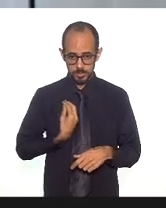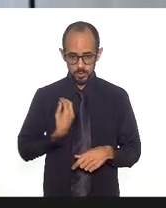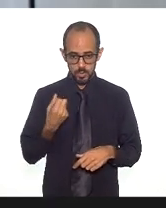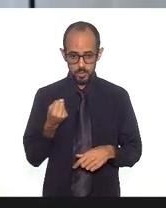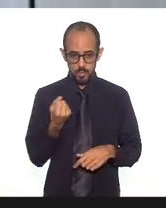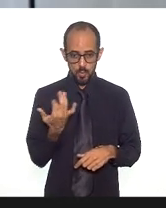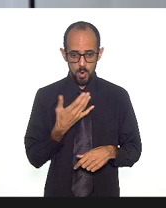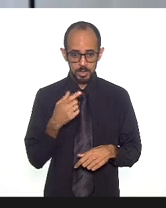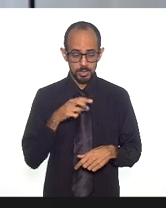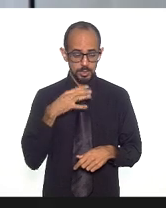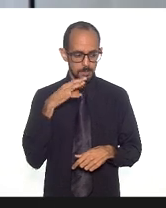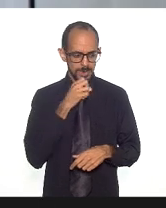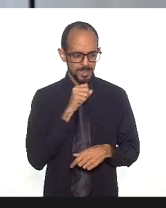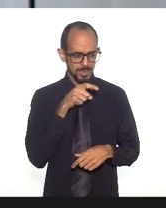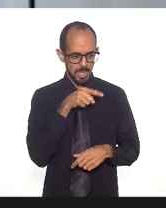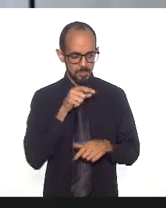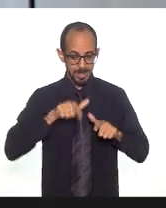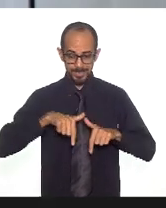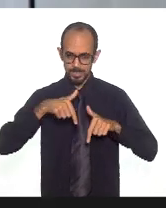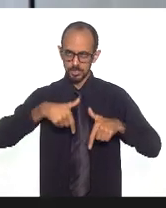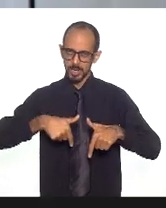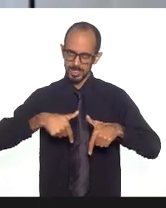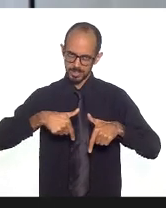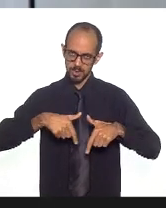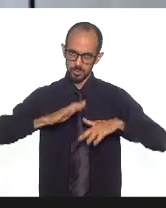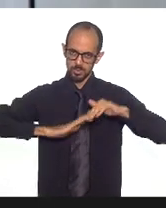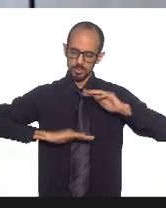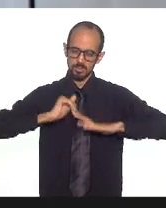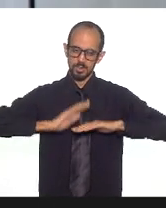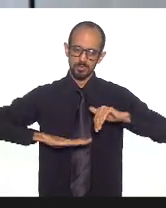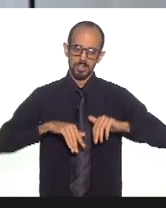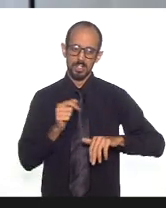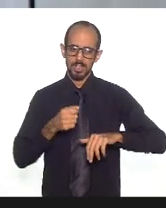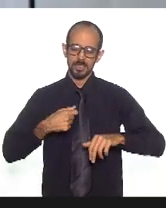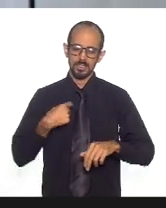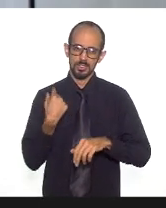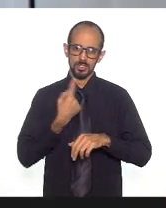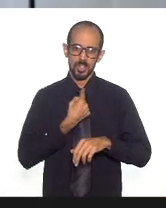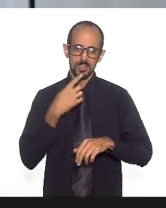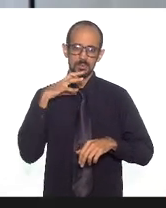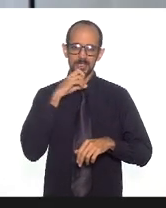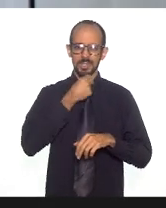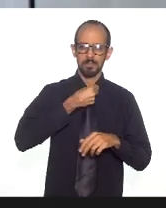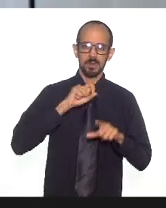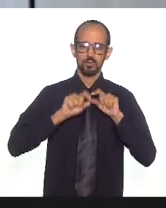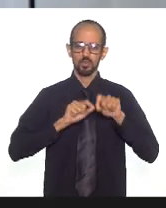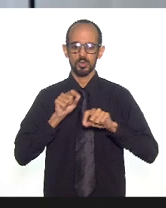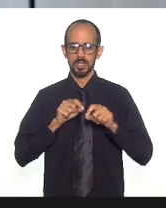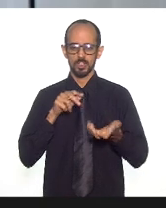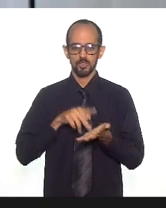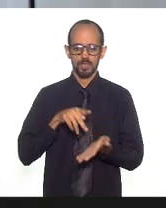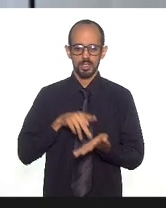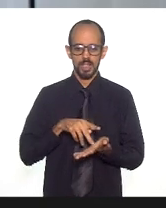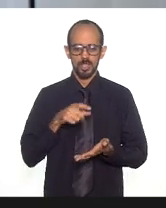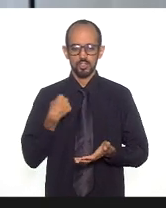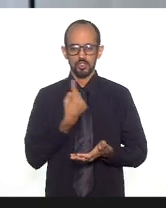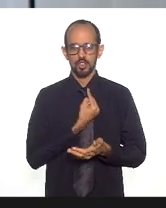que esses profissionais têm àquilo, a gente percebe que realmente nós temos